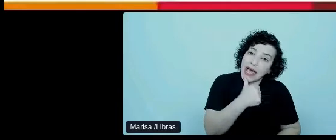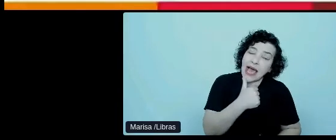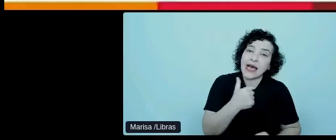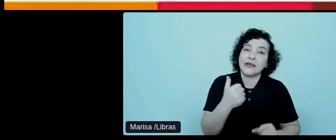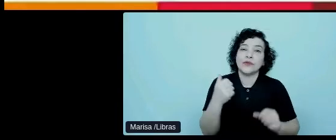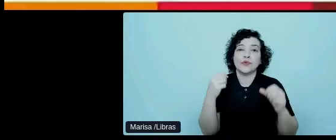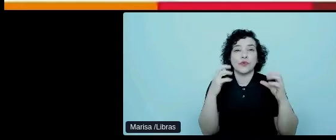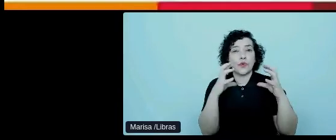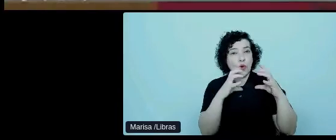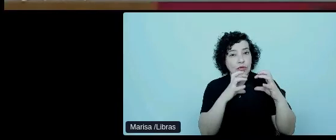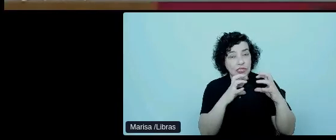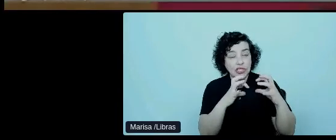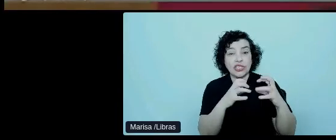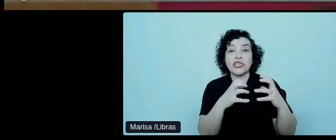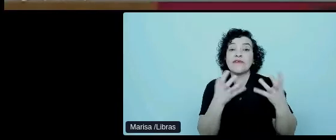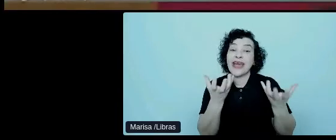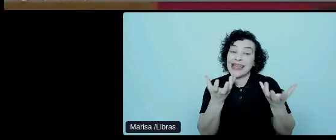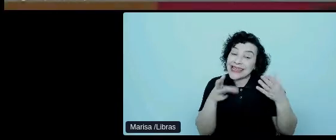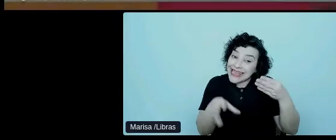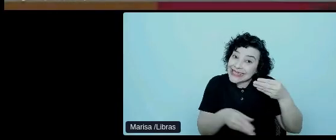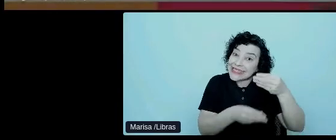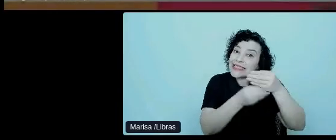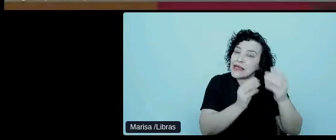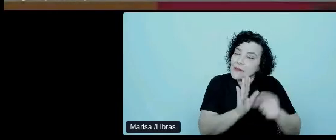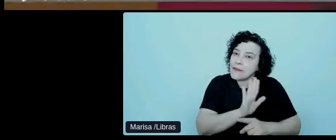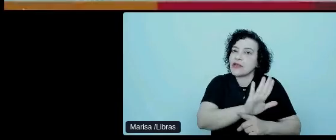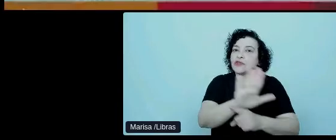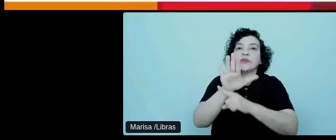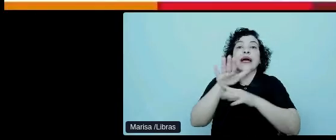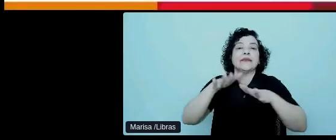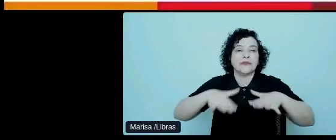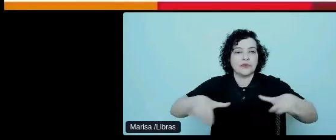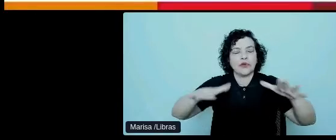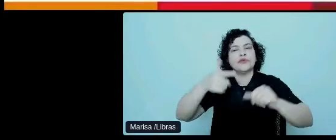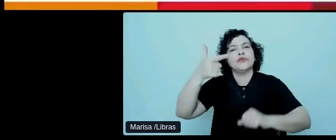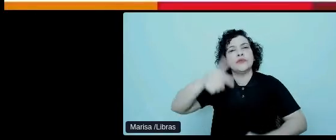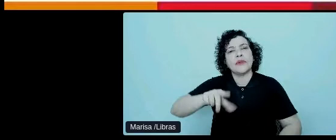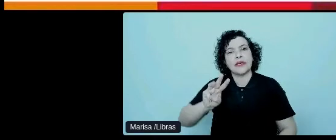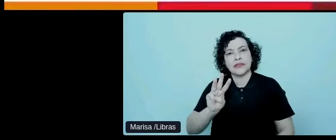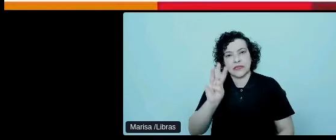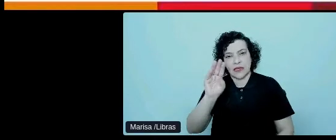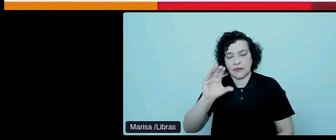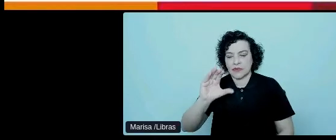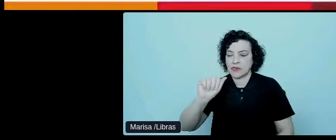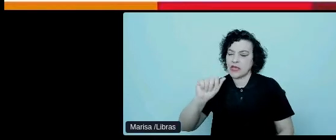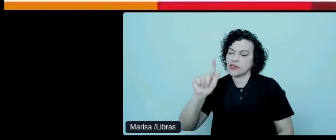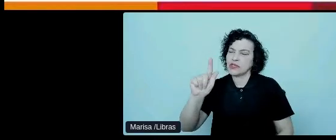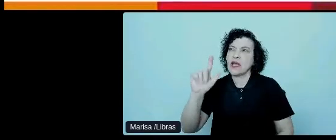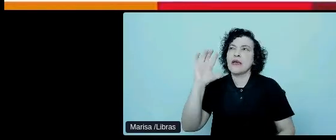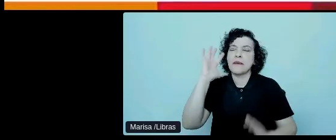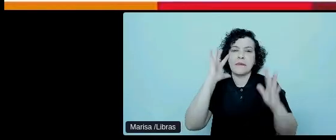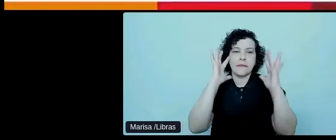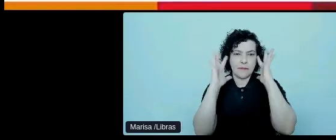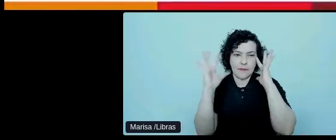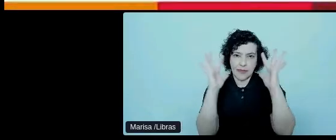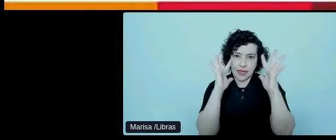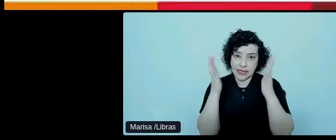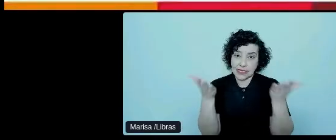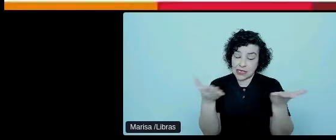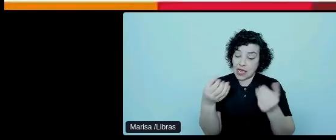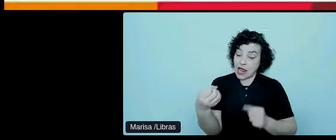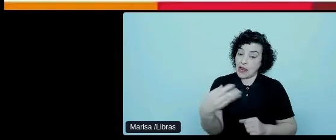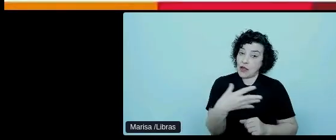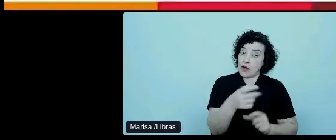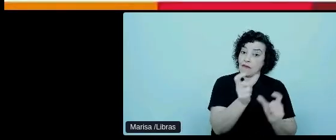forem pesquisar. O que mais que o pessoal da WCAG está pensando para essa nova versão,